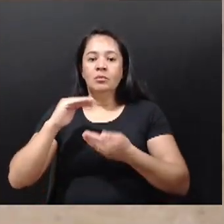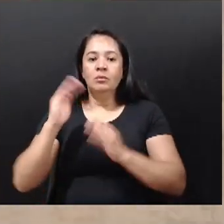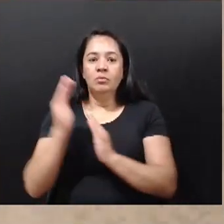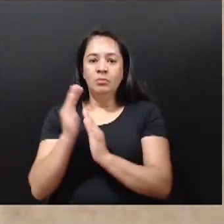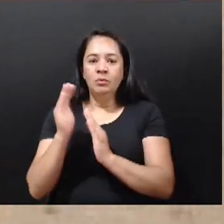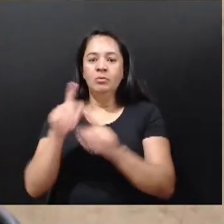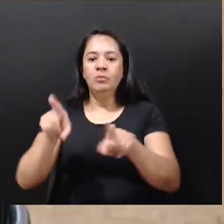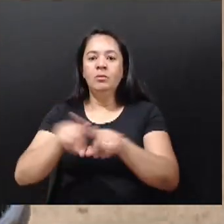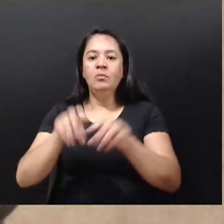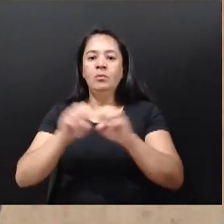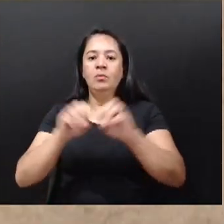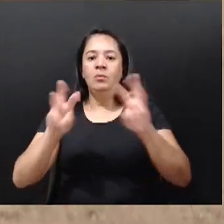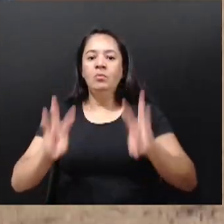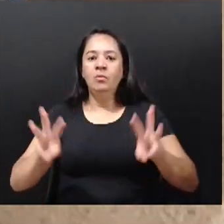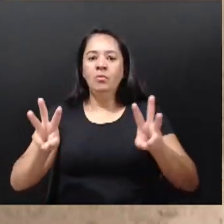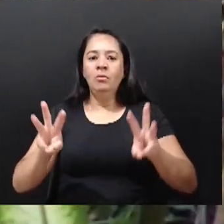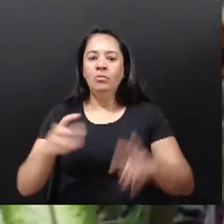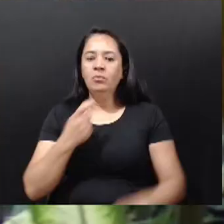Campinas,